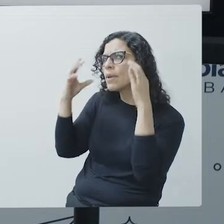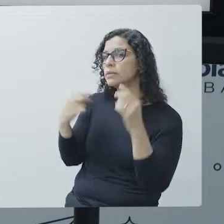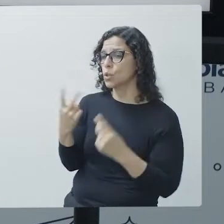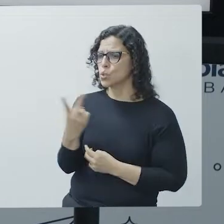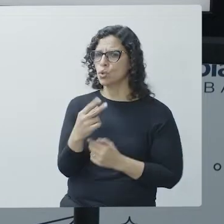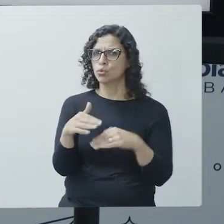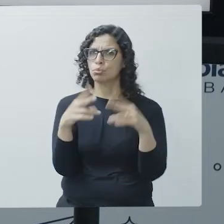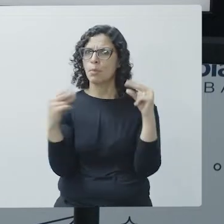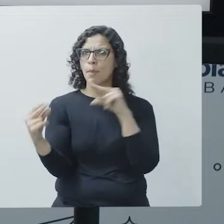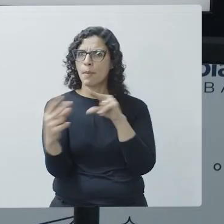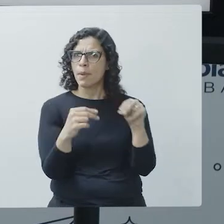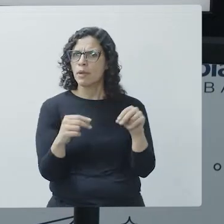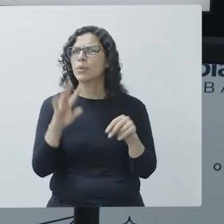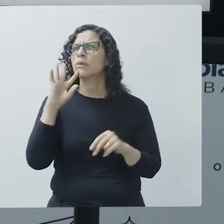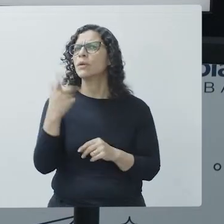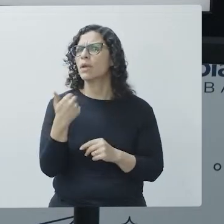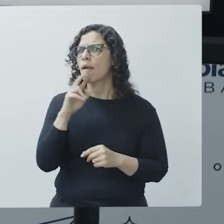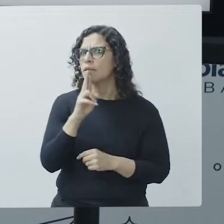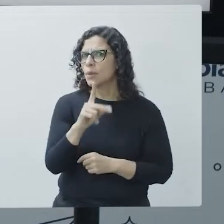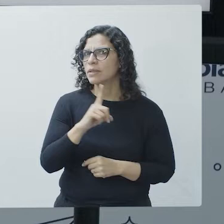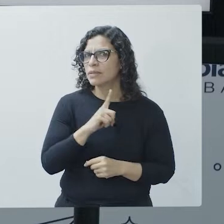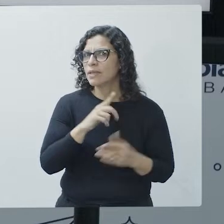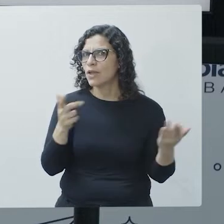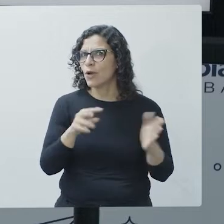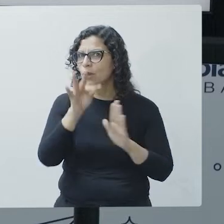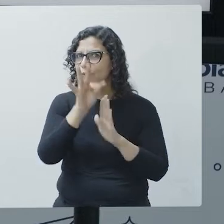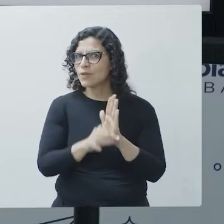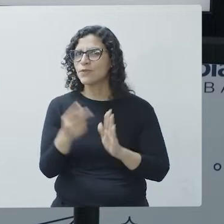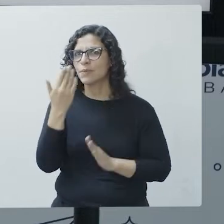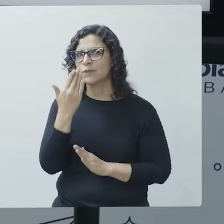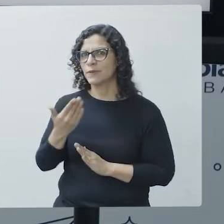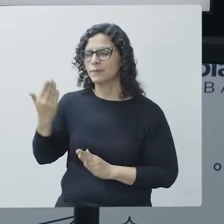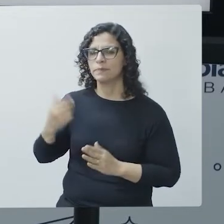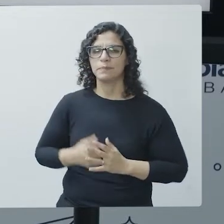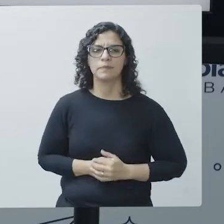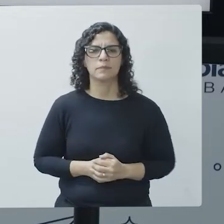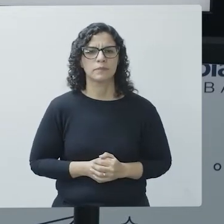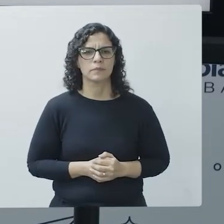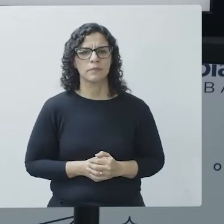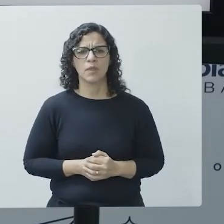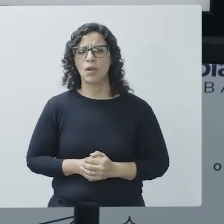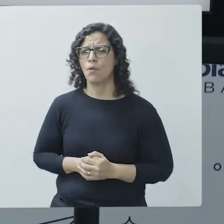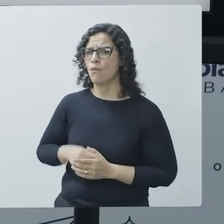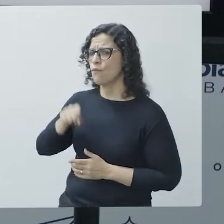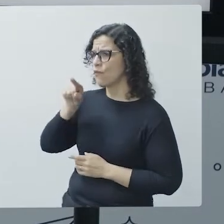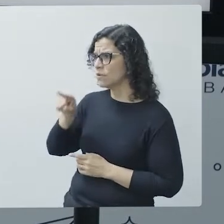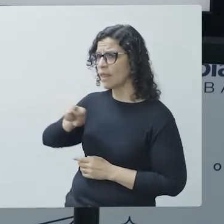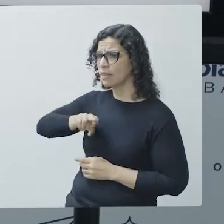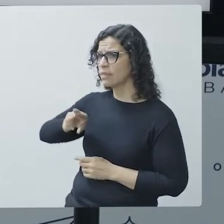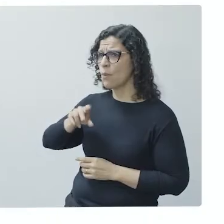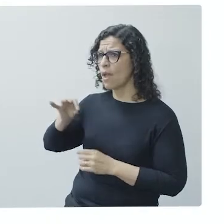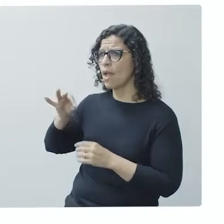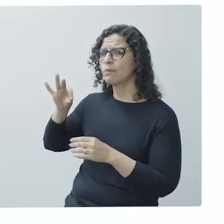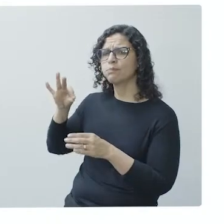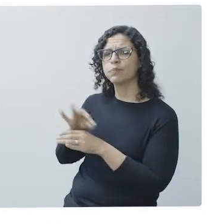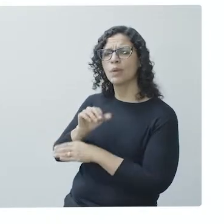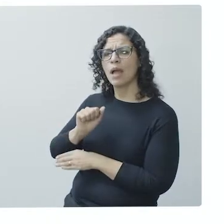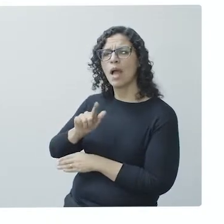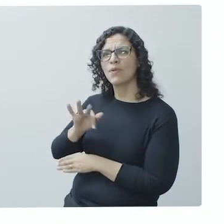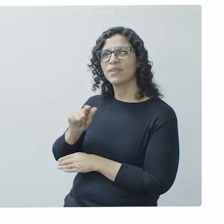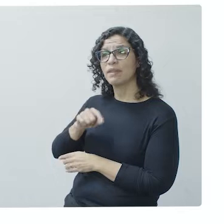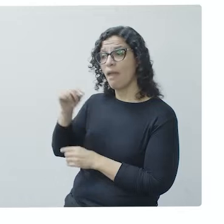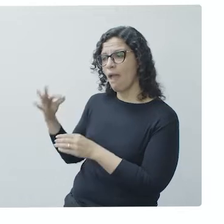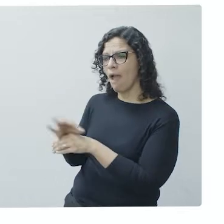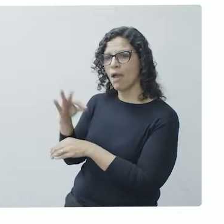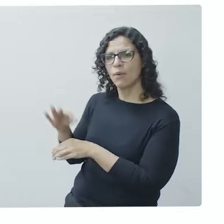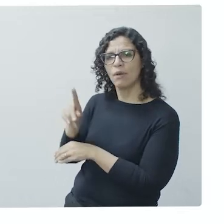O que será que aconteceu? Será que a gente vai ter essa resposta no texto? Vamos ver. Olha só. A senhora não é alfinete, é